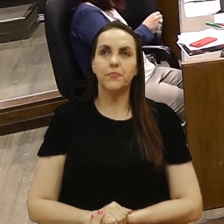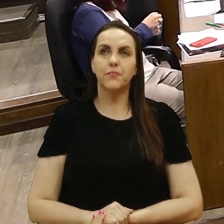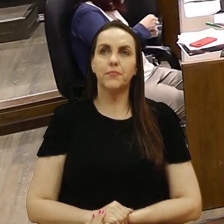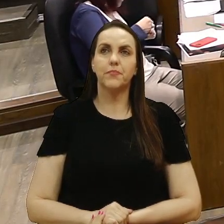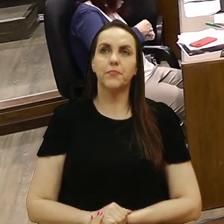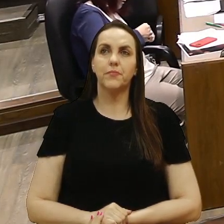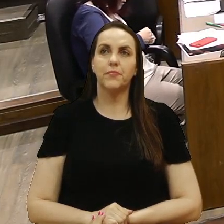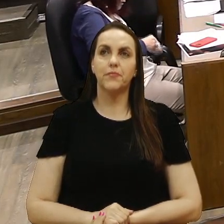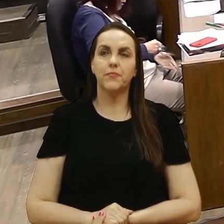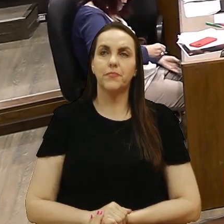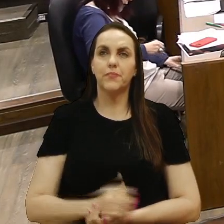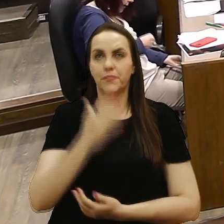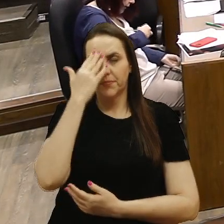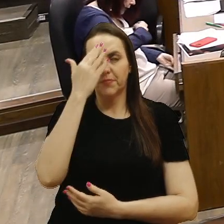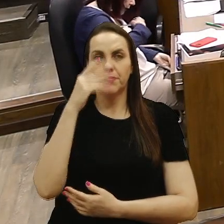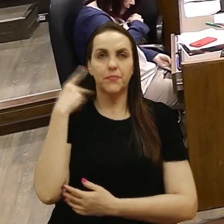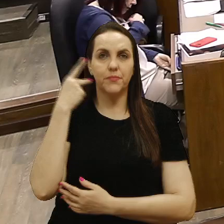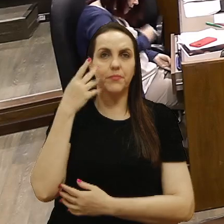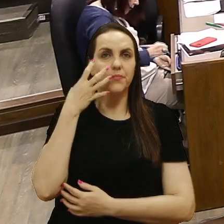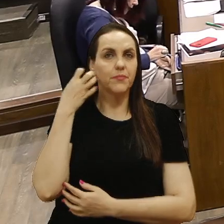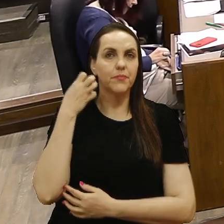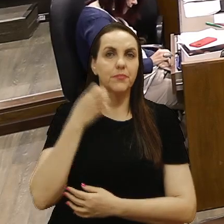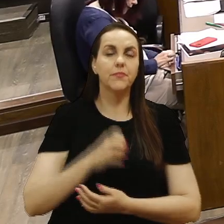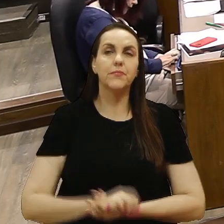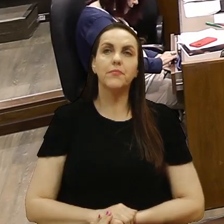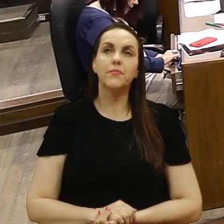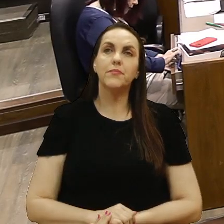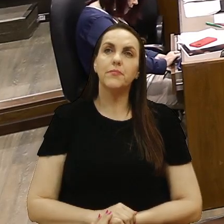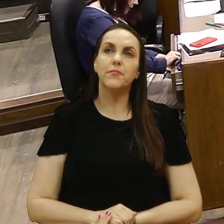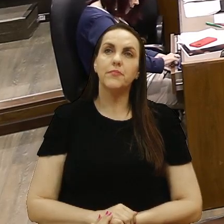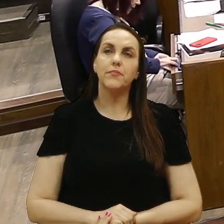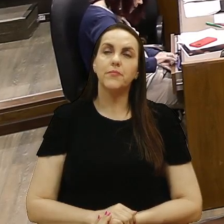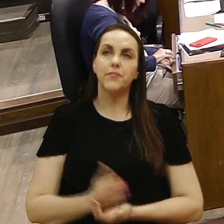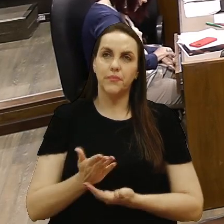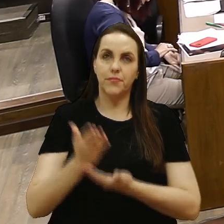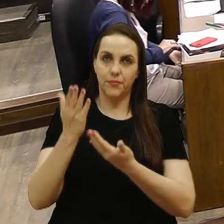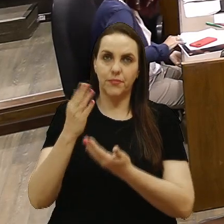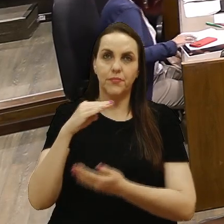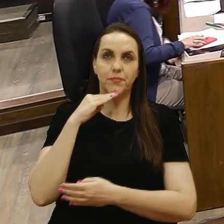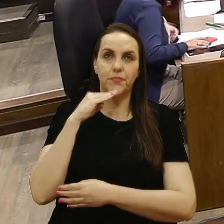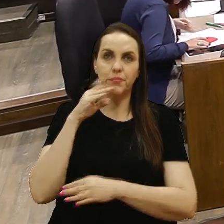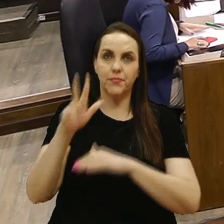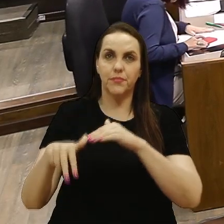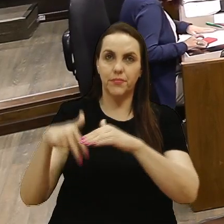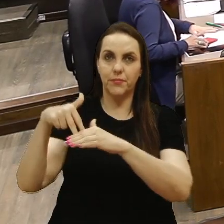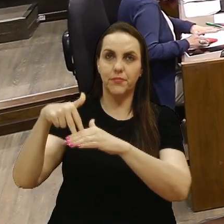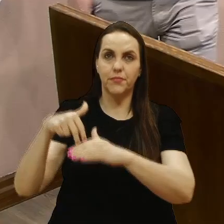Obrigada, vereador José Abreu Jack. Com a palavra, o vereador Bortola, da tribuna.